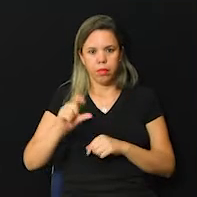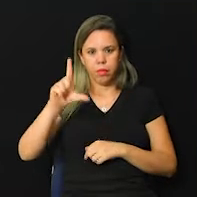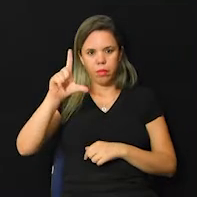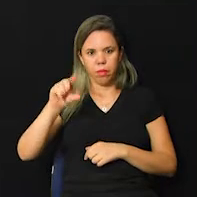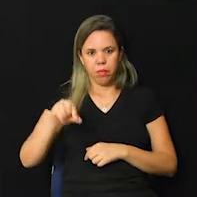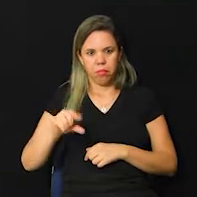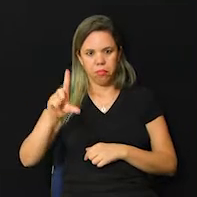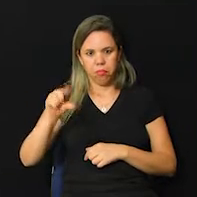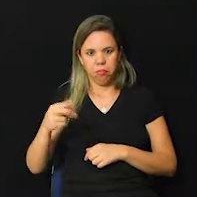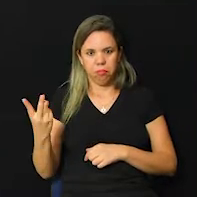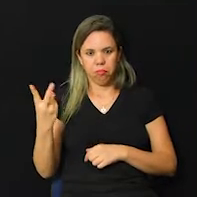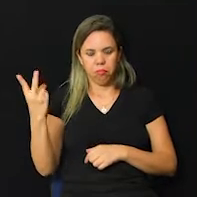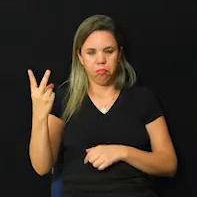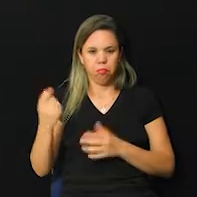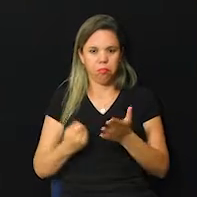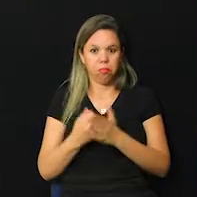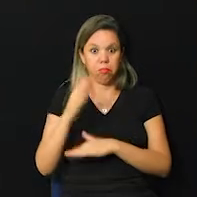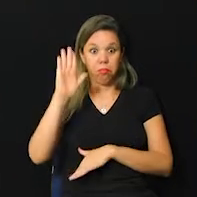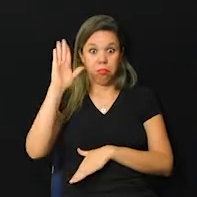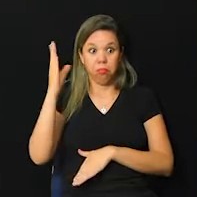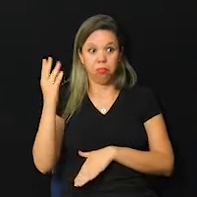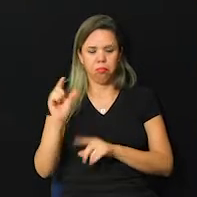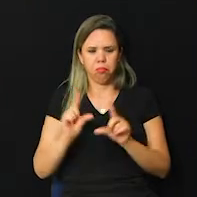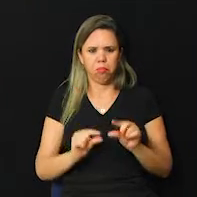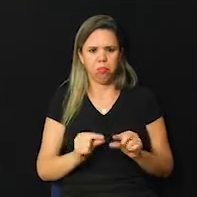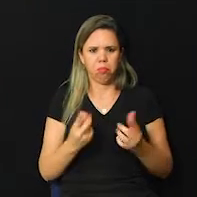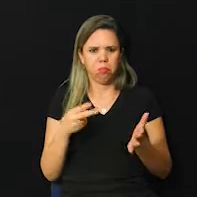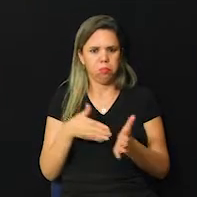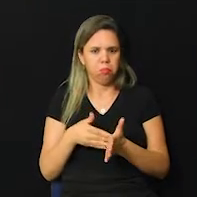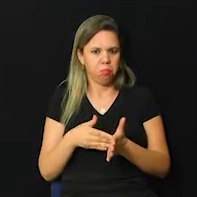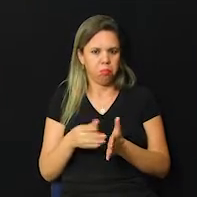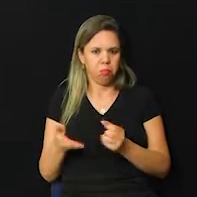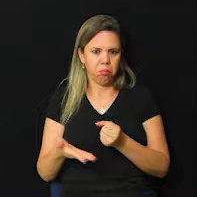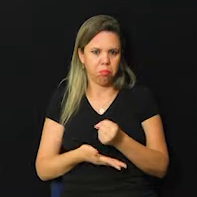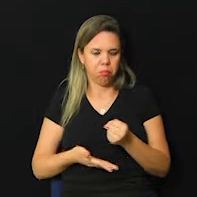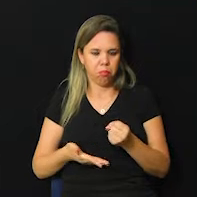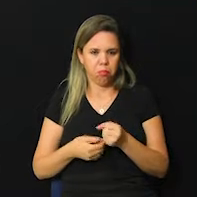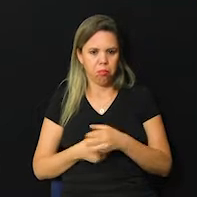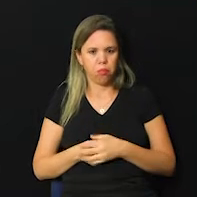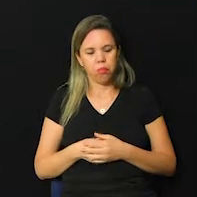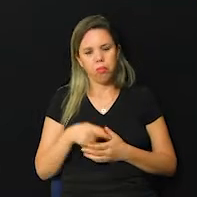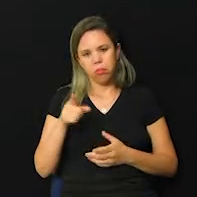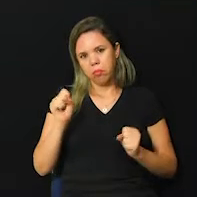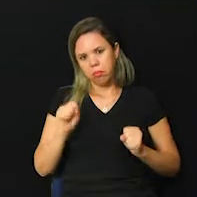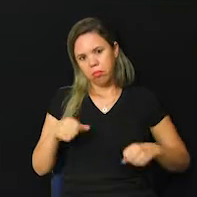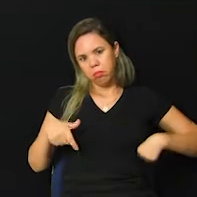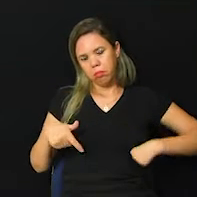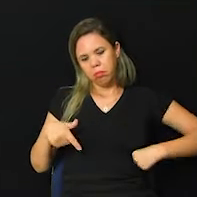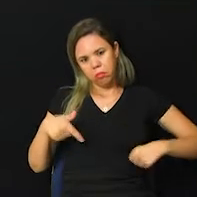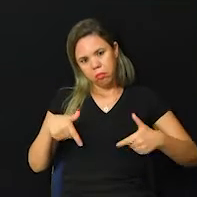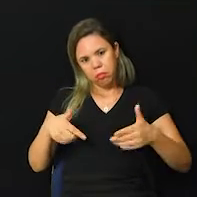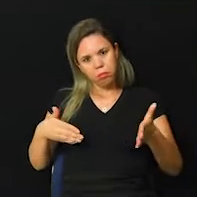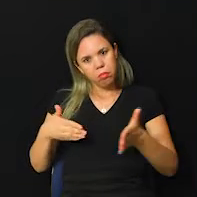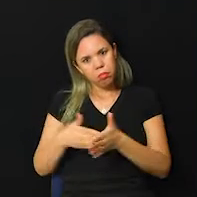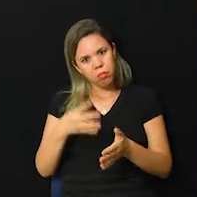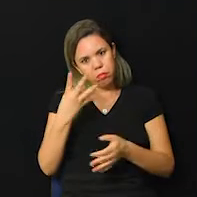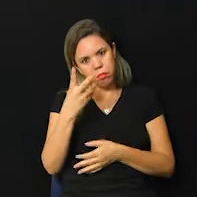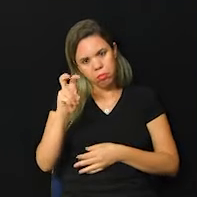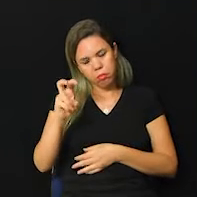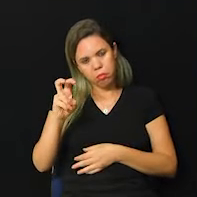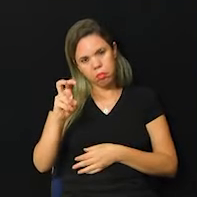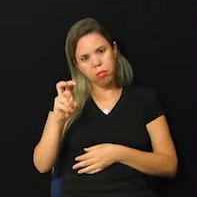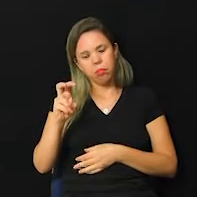podem aumentar o valor tem famílias que pagam bastante em família pago mínimo mesmo e você pode trabalhar no máximo